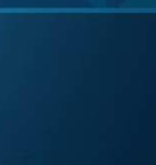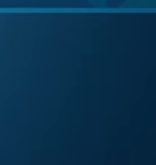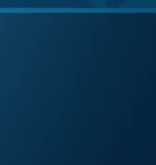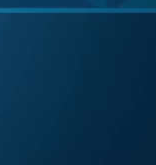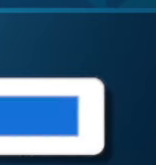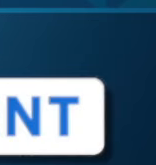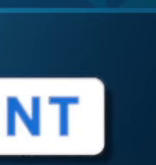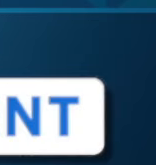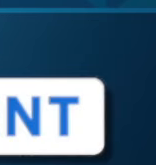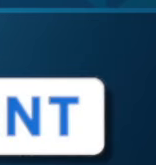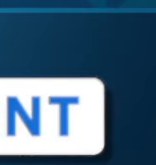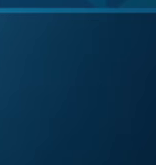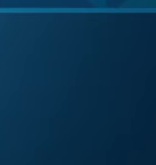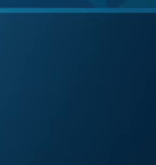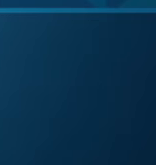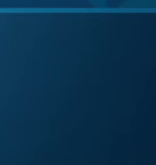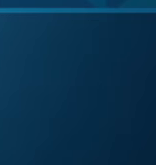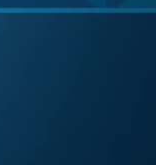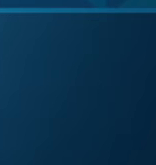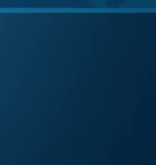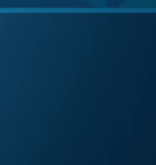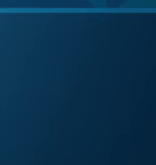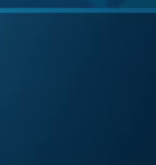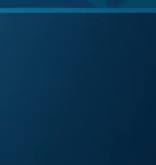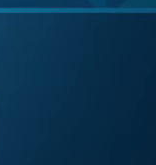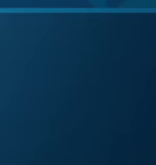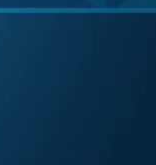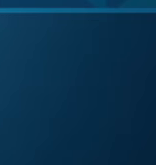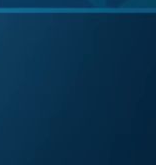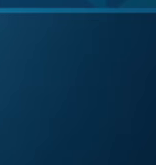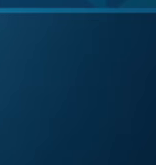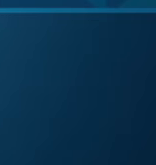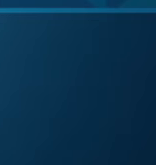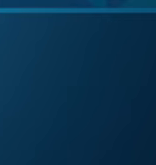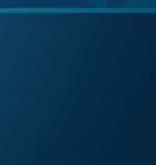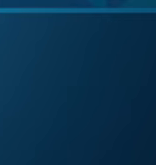notificação. Fo comentário, não fahetutan, ba media social siraseluk.